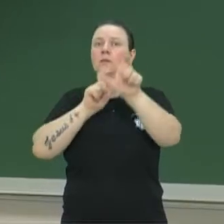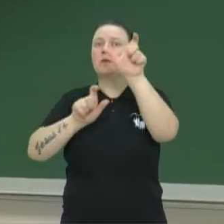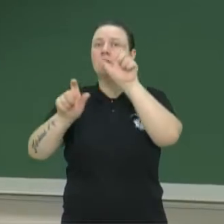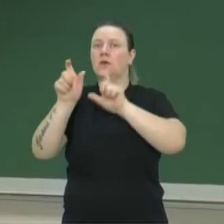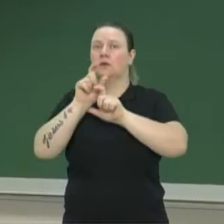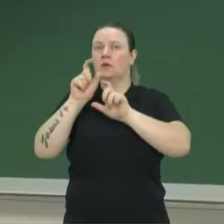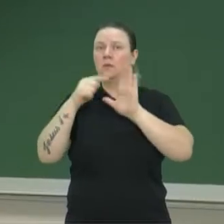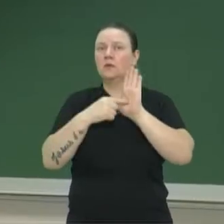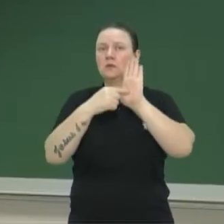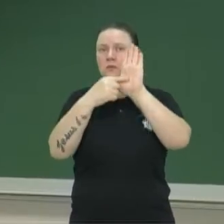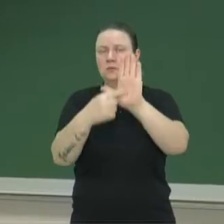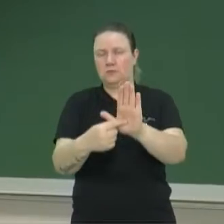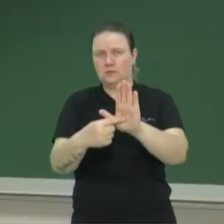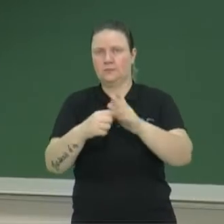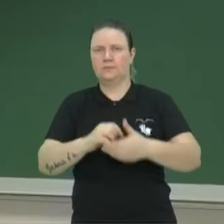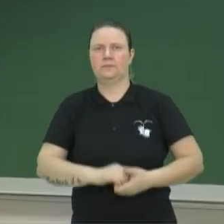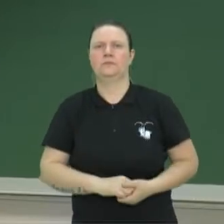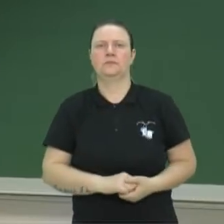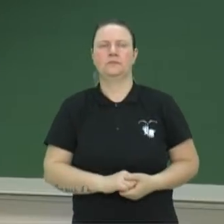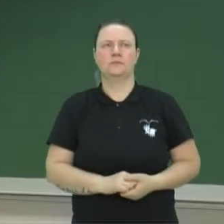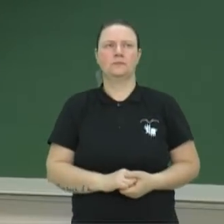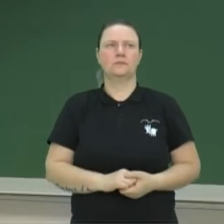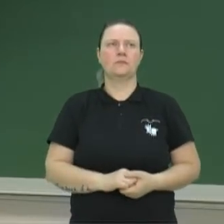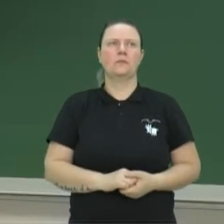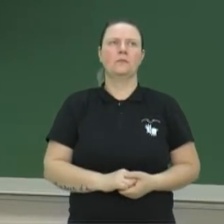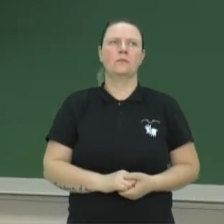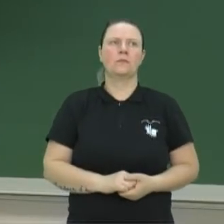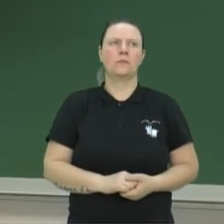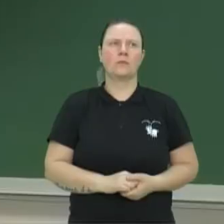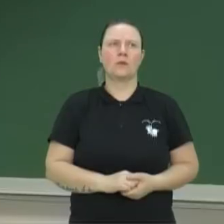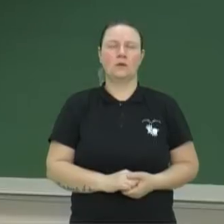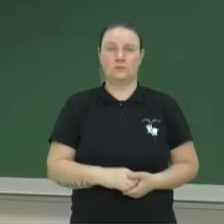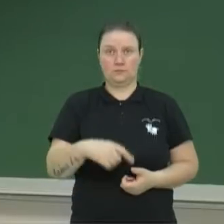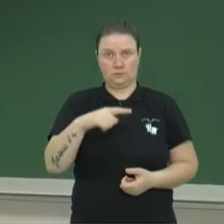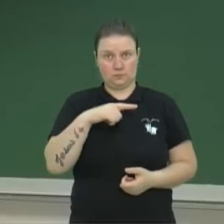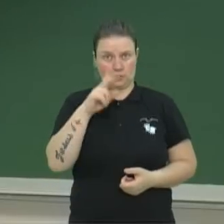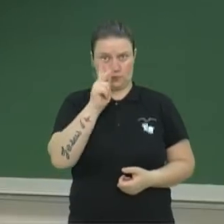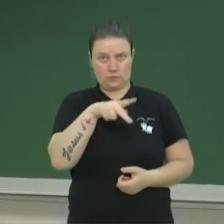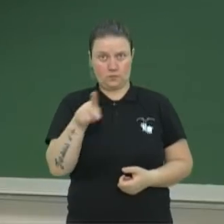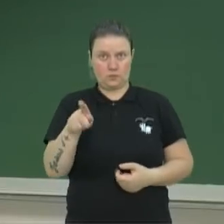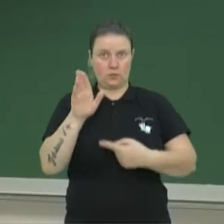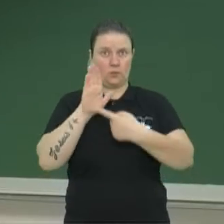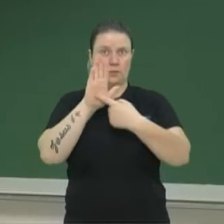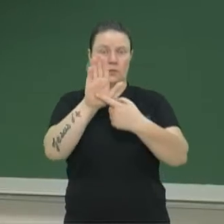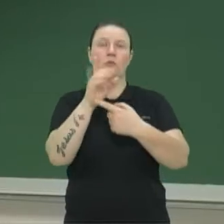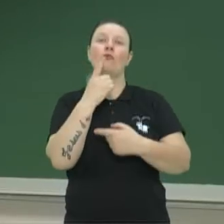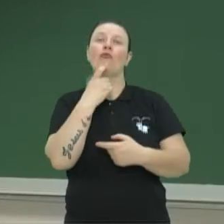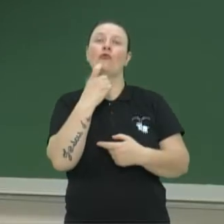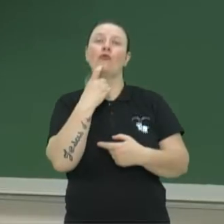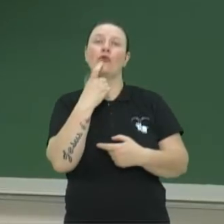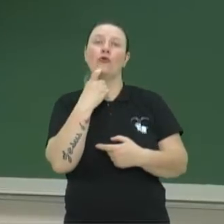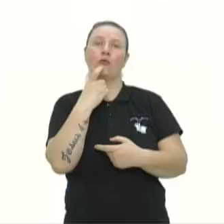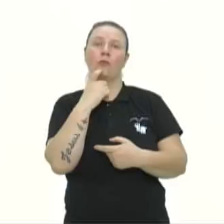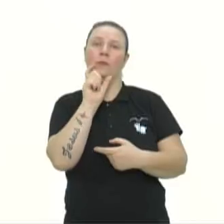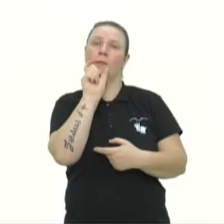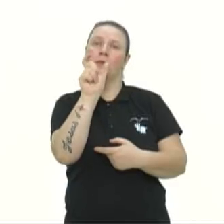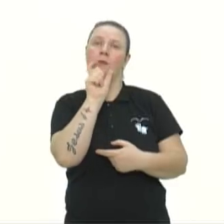nossa manchete. Observe. Olha aqui, o professor então destacou aqui para vocês em